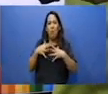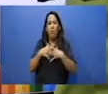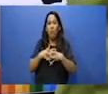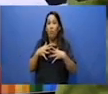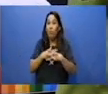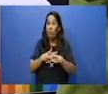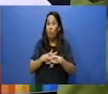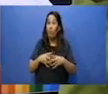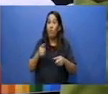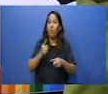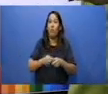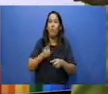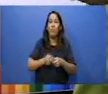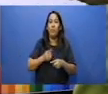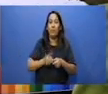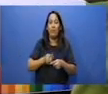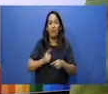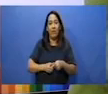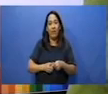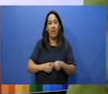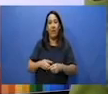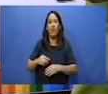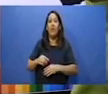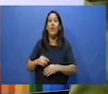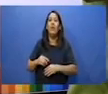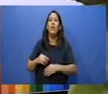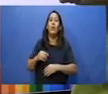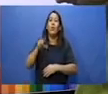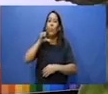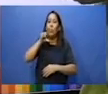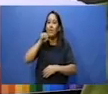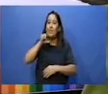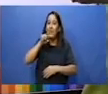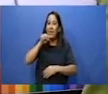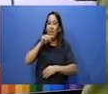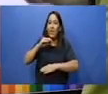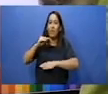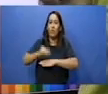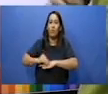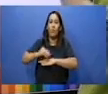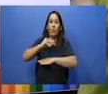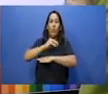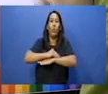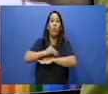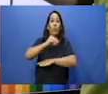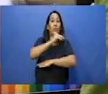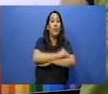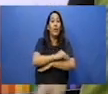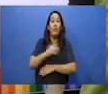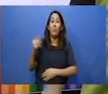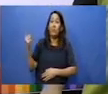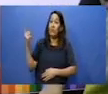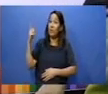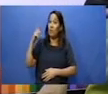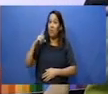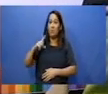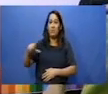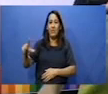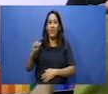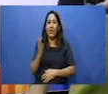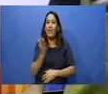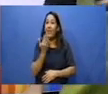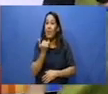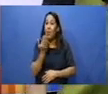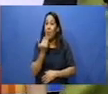que os predadores naturais dele lá, o passarinho, o sapo, iria dar conta de acabar com eles,